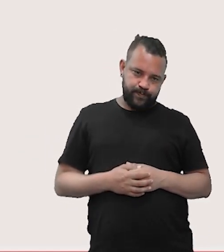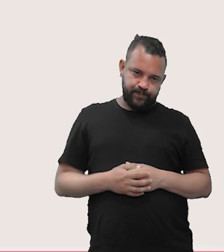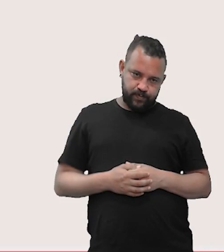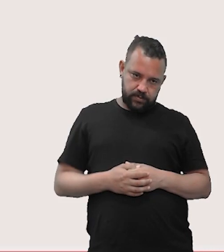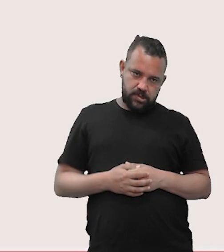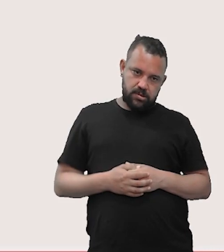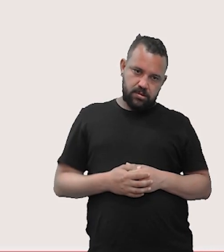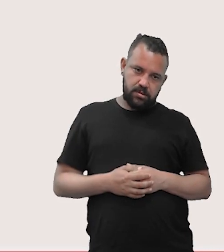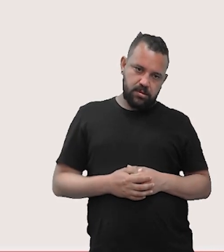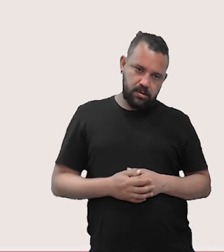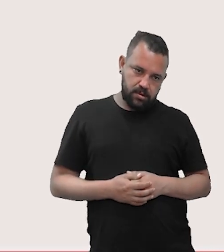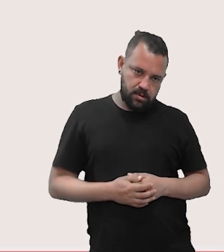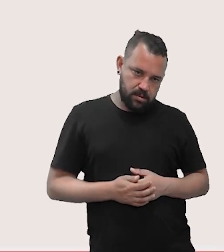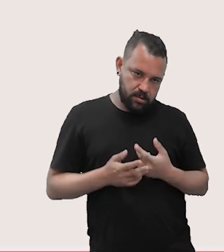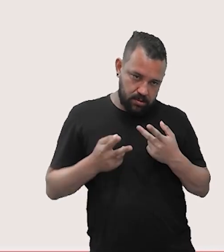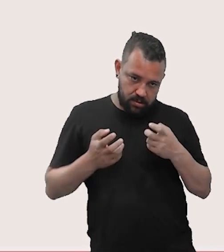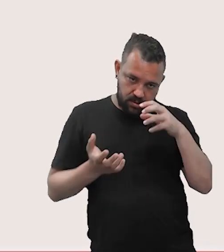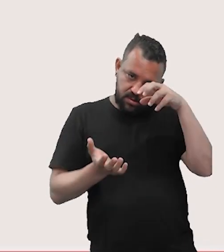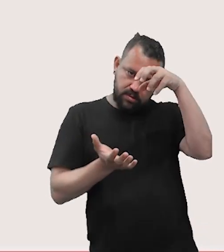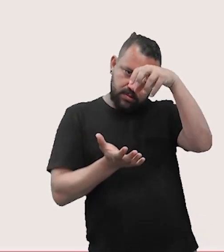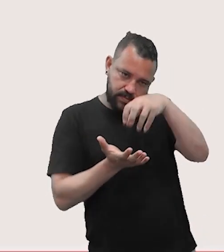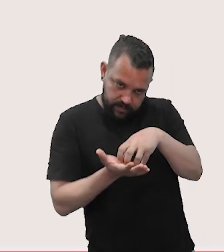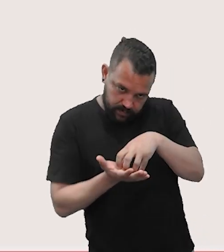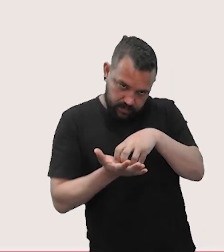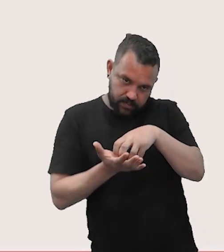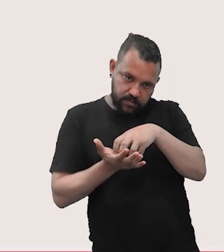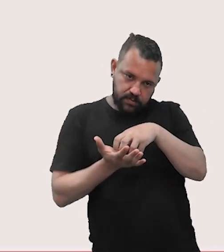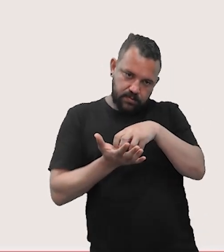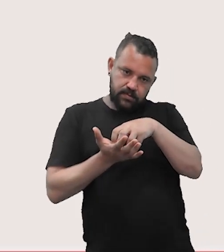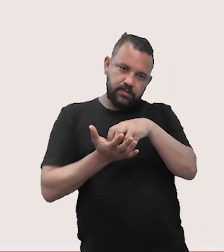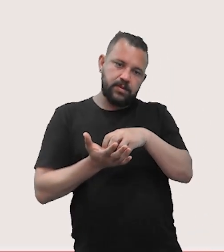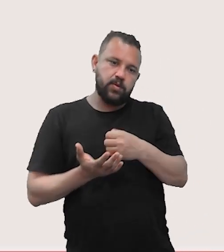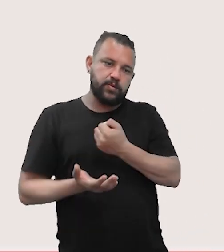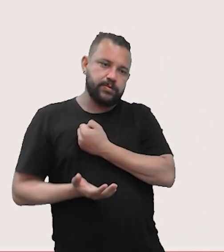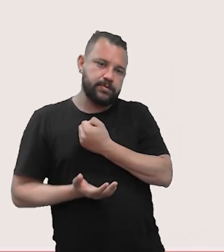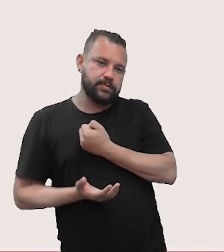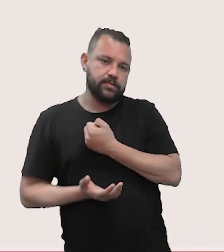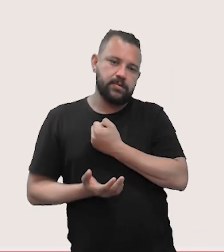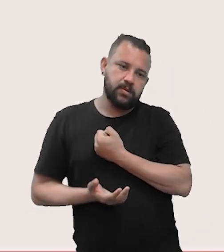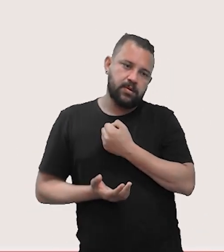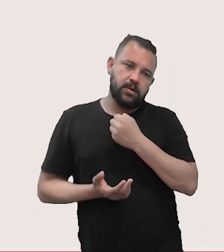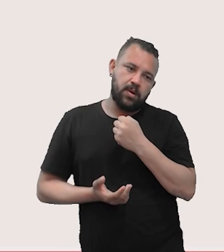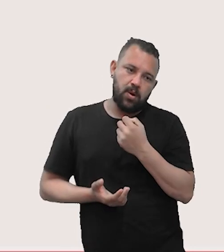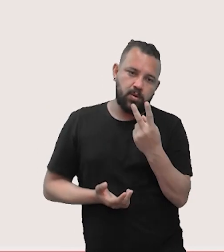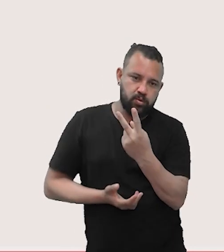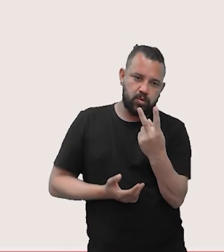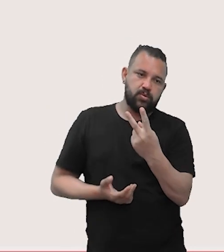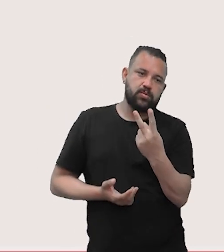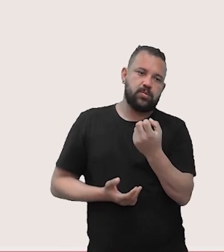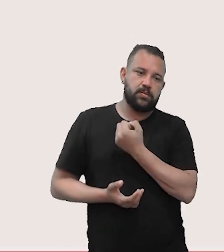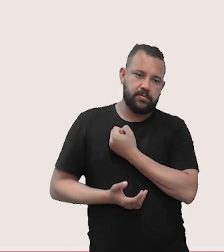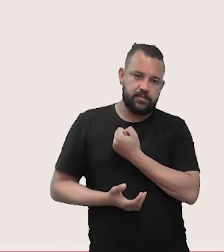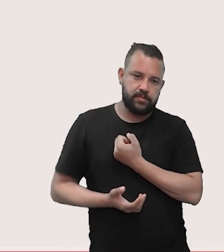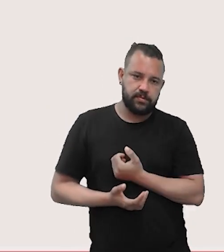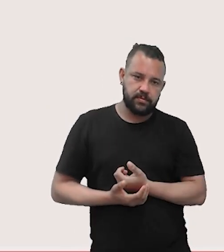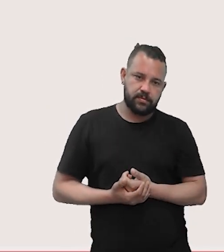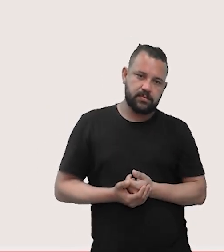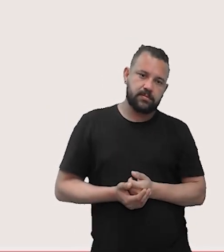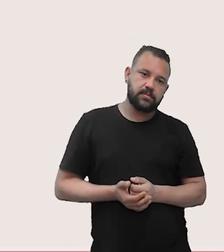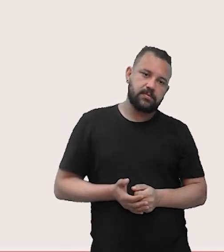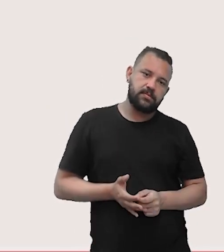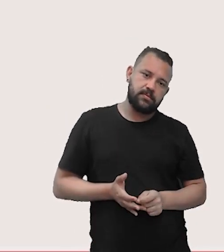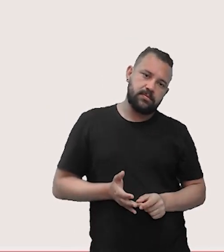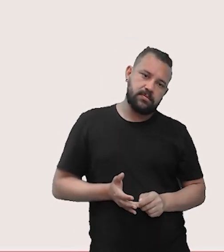você percebe que no centro desse rol vai ter um número ou um par de números. Se por acaso restar um